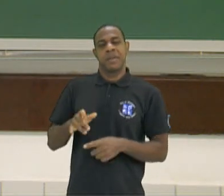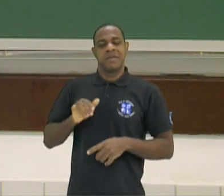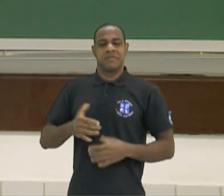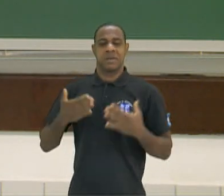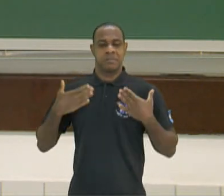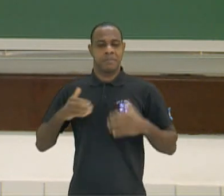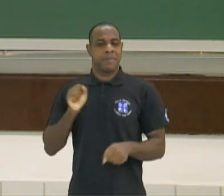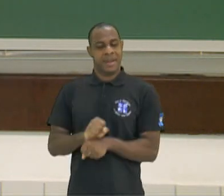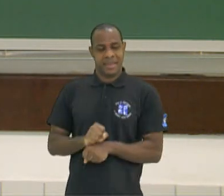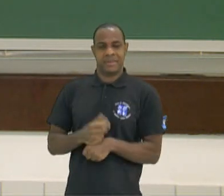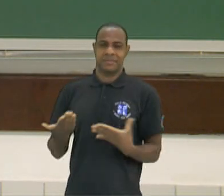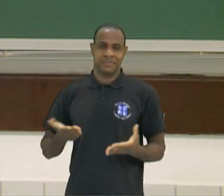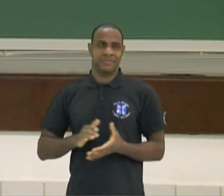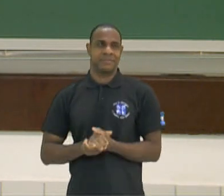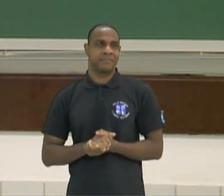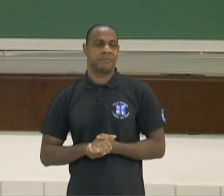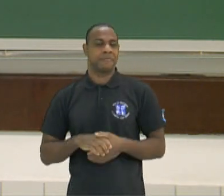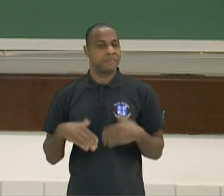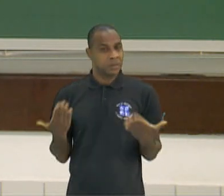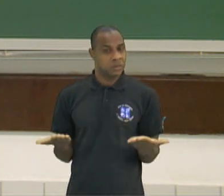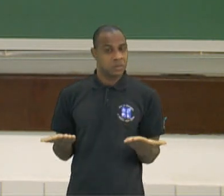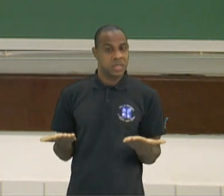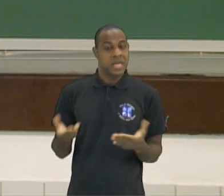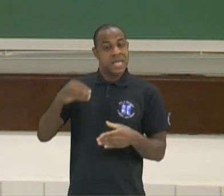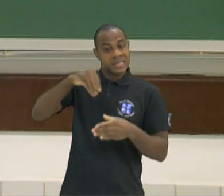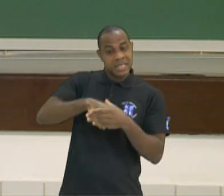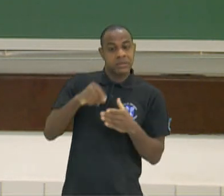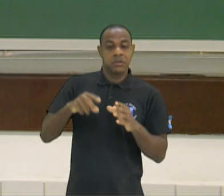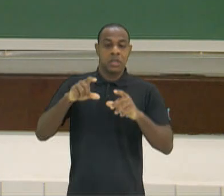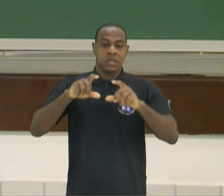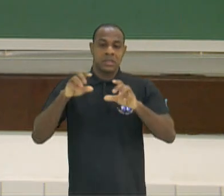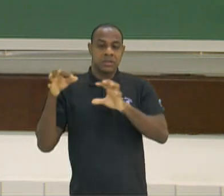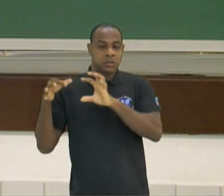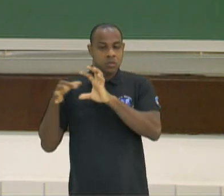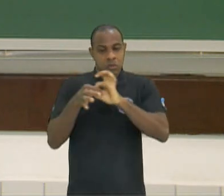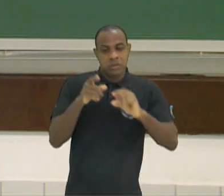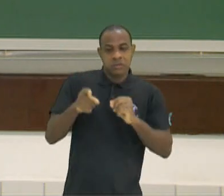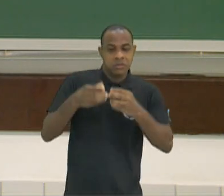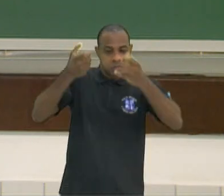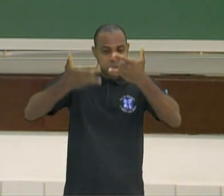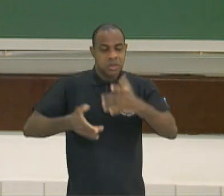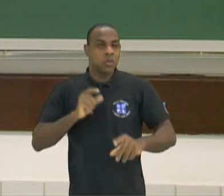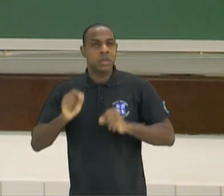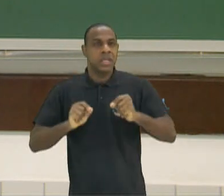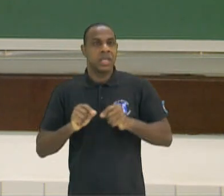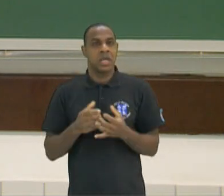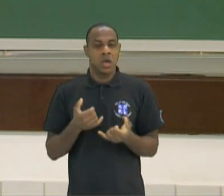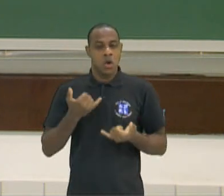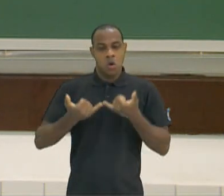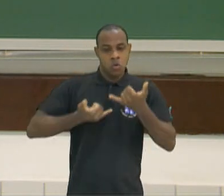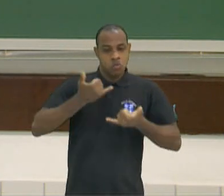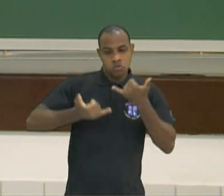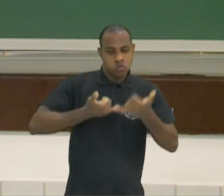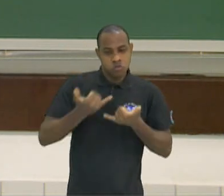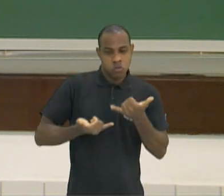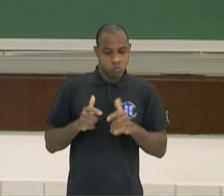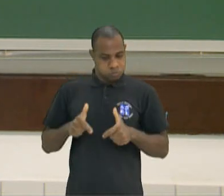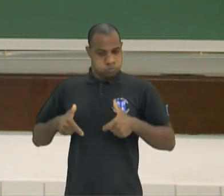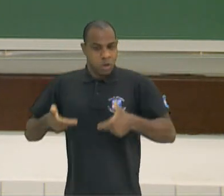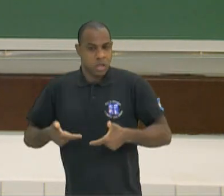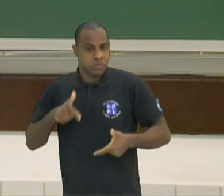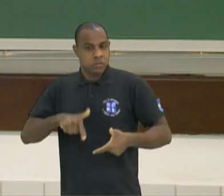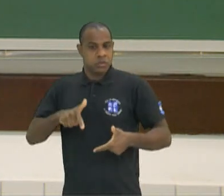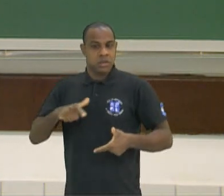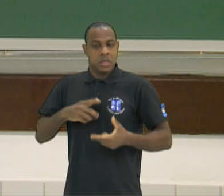aulas anteriores, né? Então, dentro desse contexto, a fala é a seguinte, que o jogo ativo, ele traz